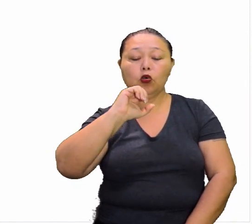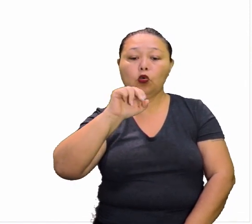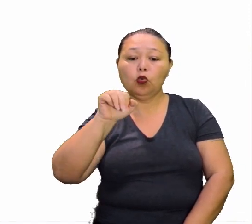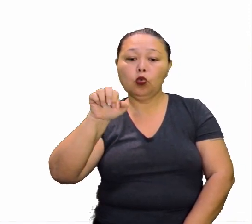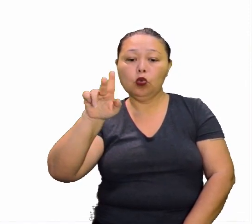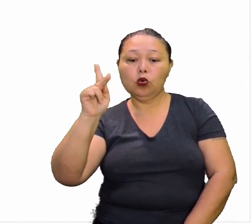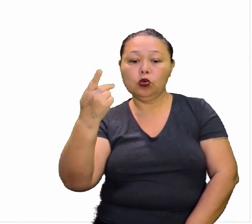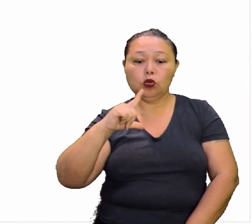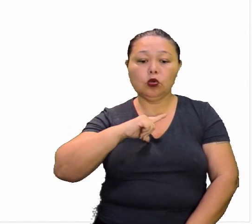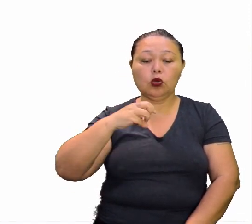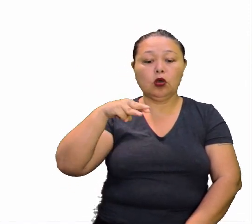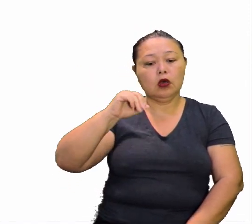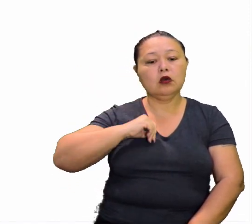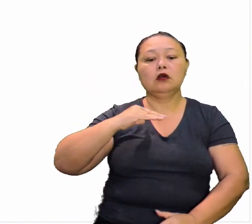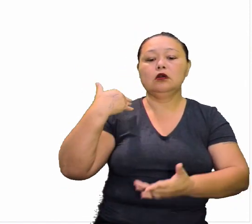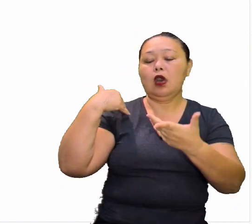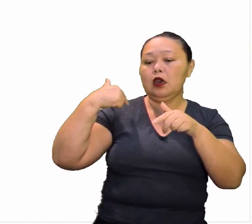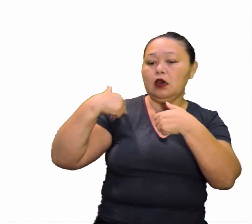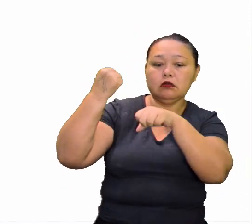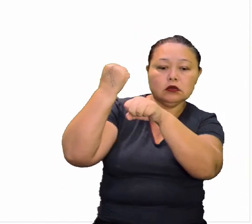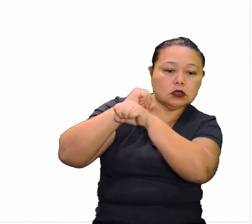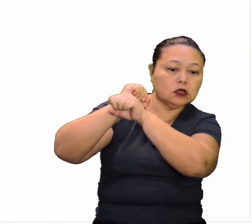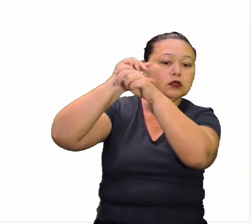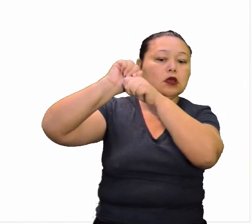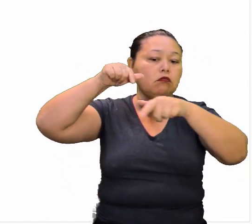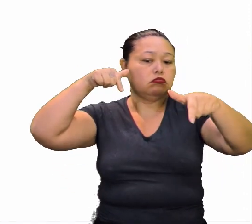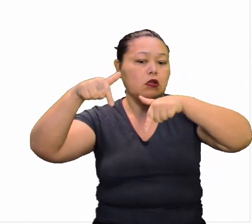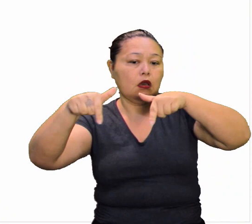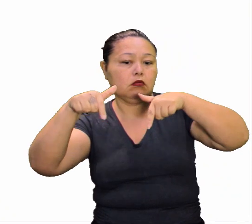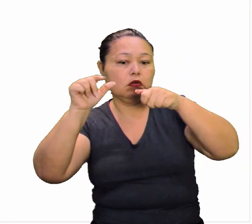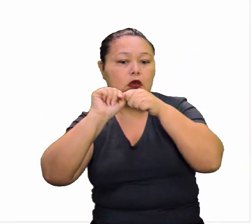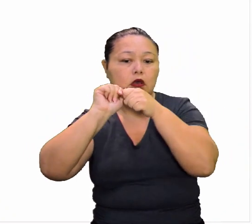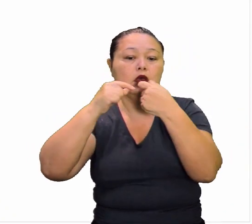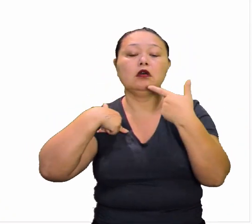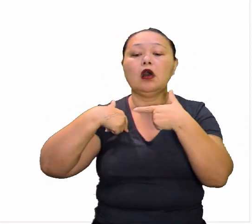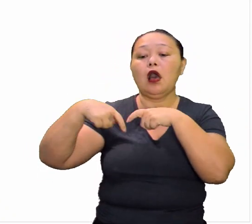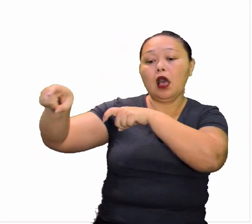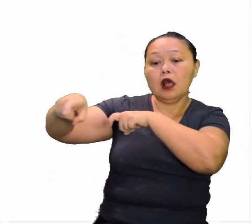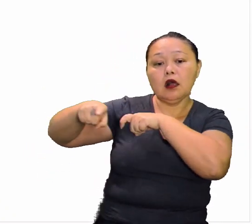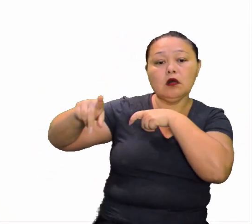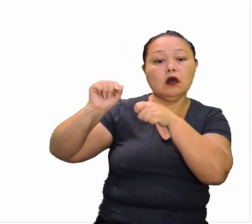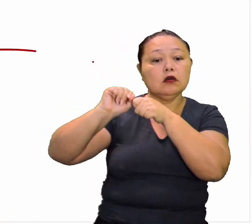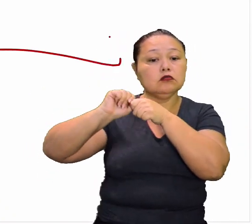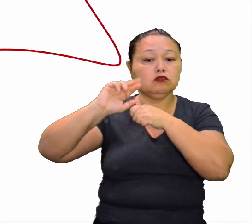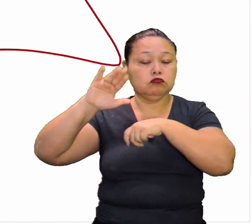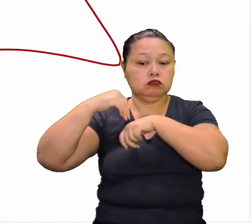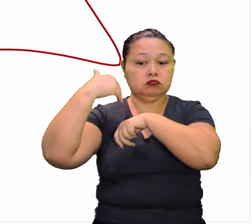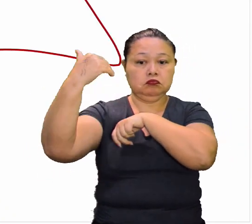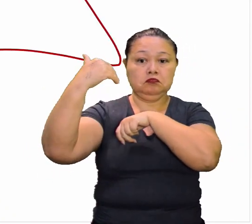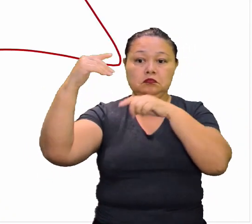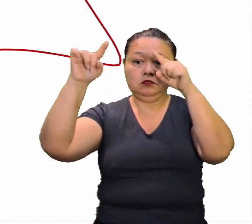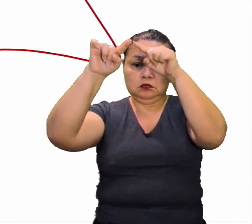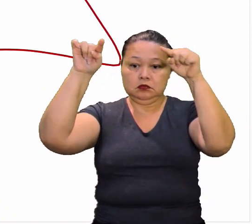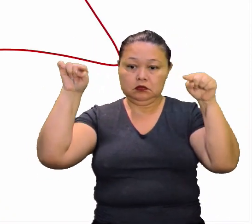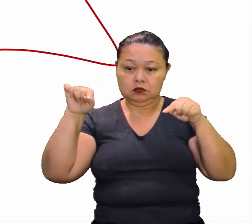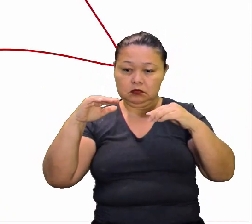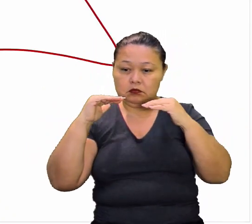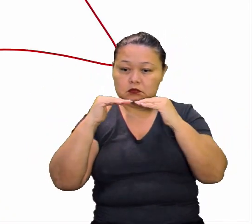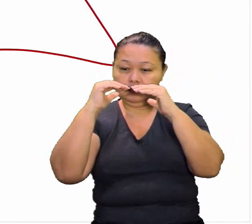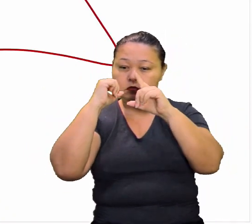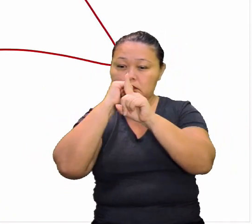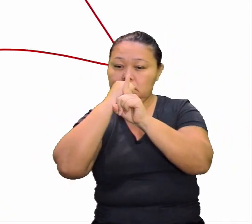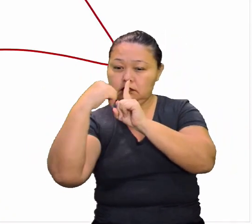e Agur, que eram escravos, os trabalhadores, os camponeses e os proprietários. Aqui nós já temos a pirâmide